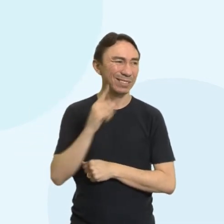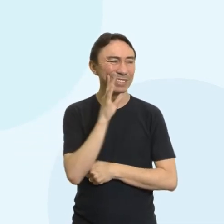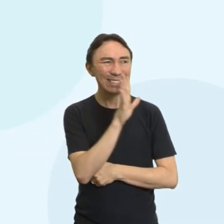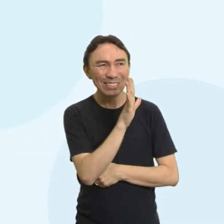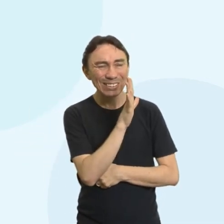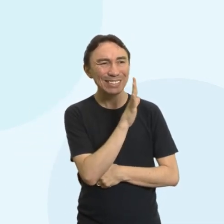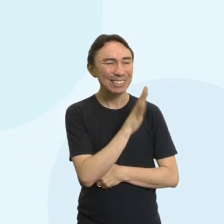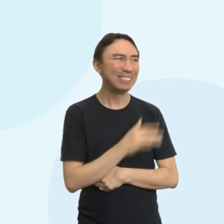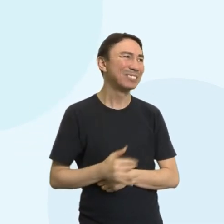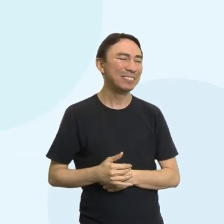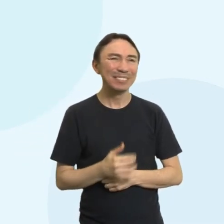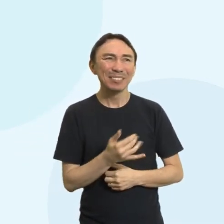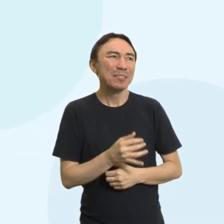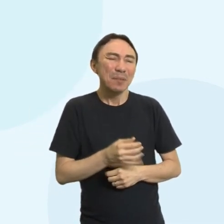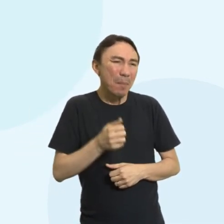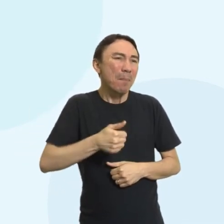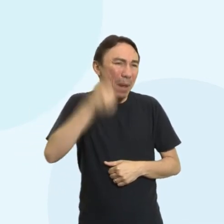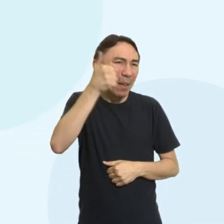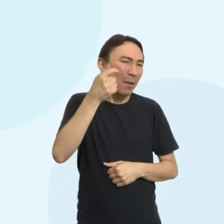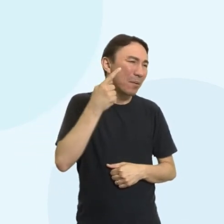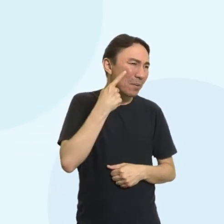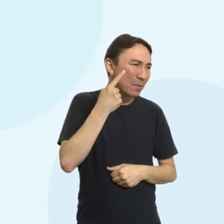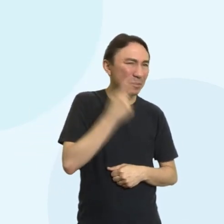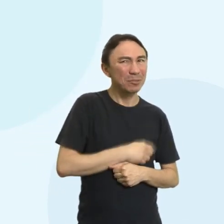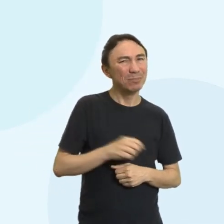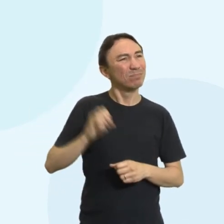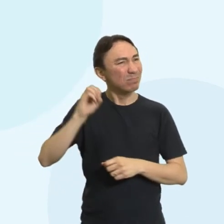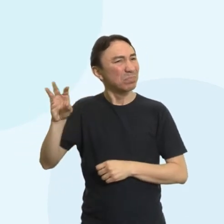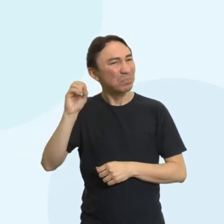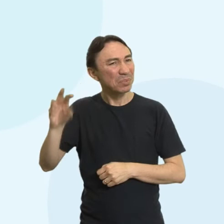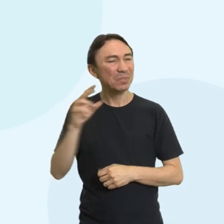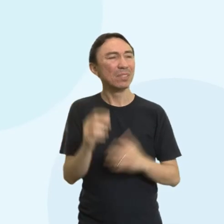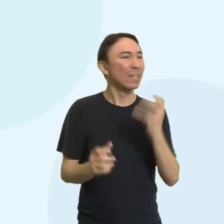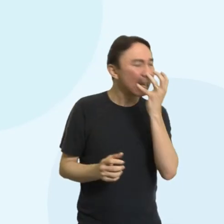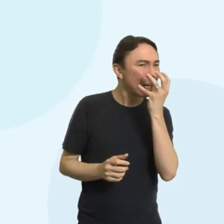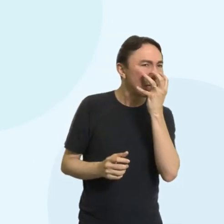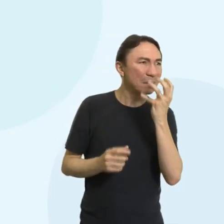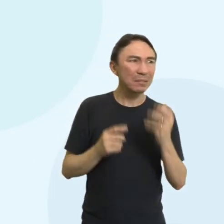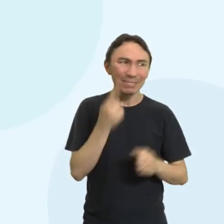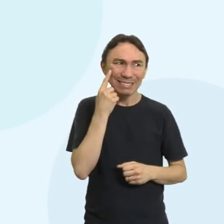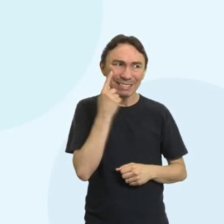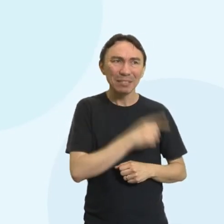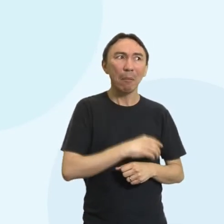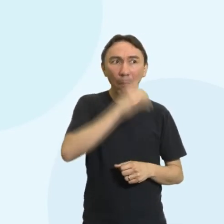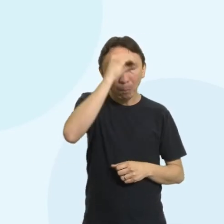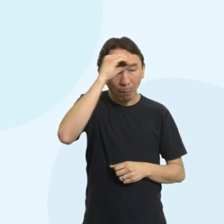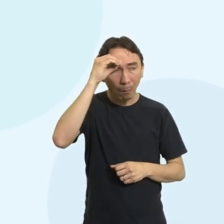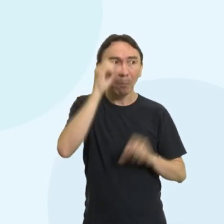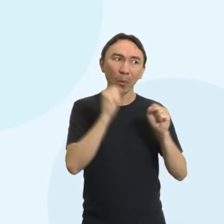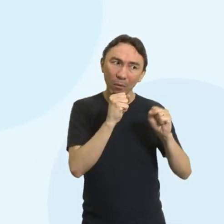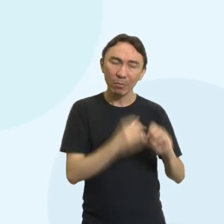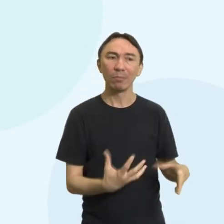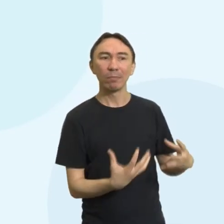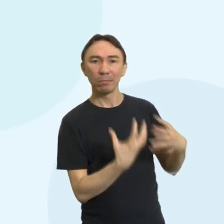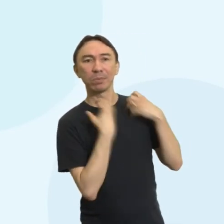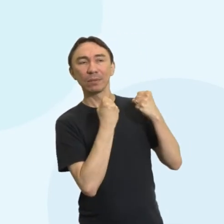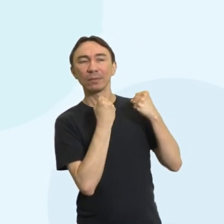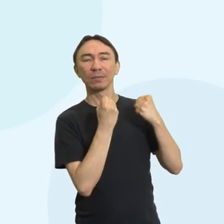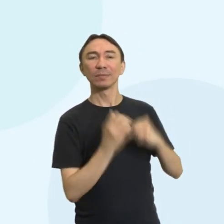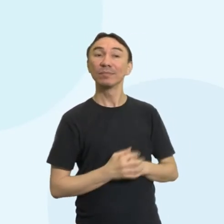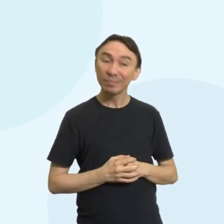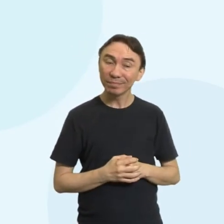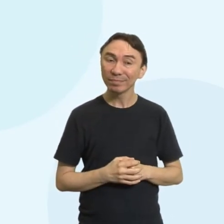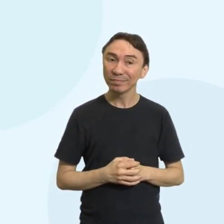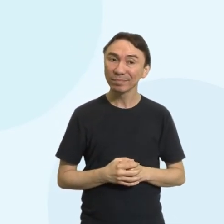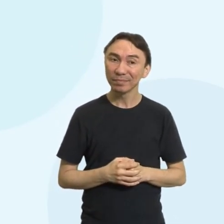vá andando. Os cães podem não saber da novidade e querer me atacar. certo? Enfim. E